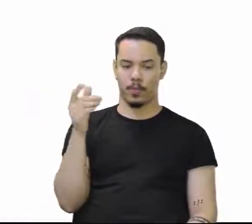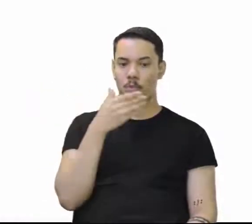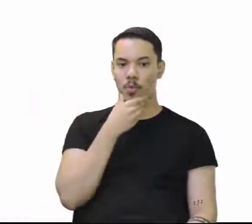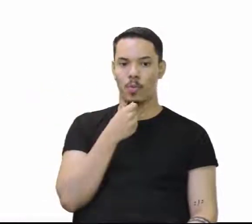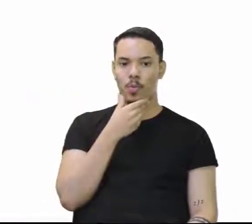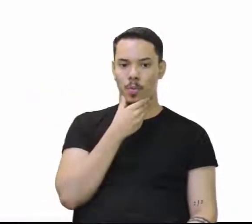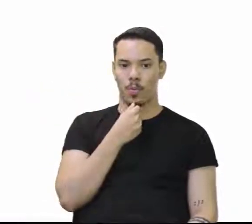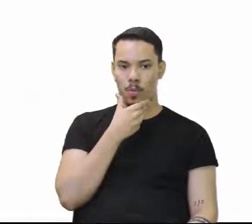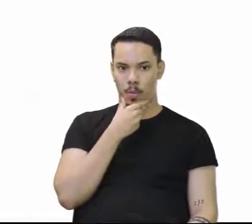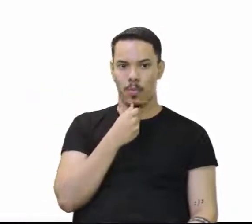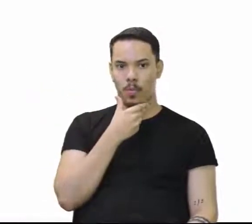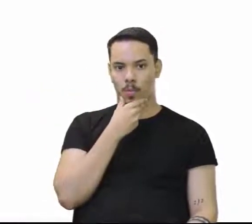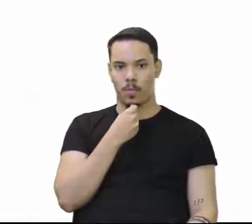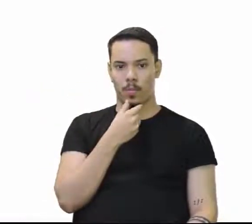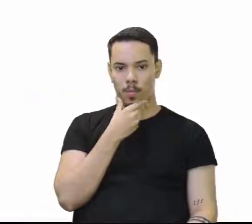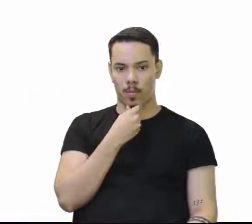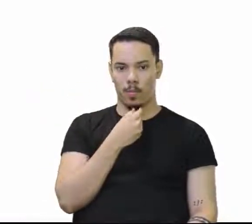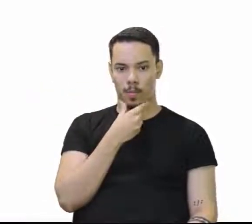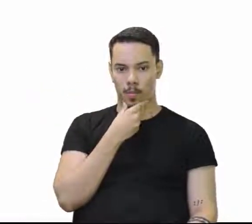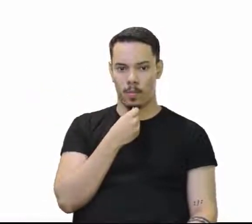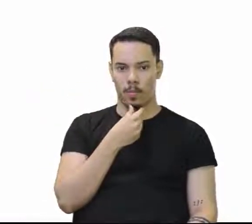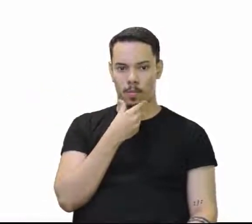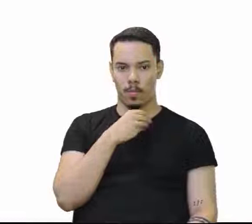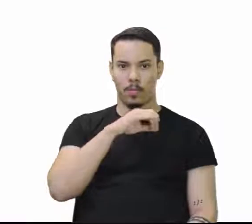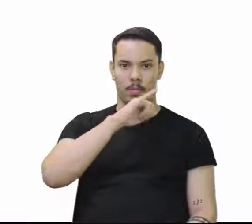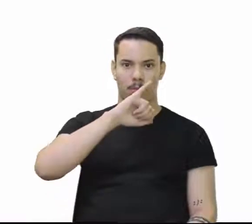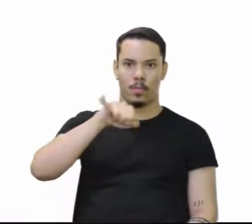Com Juscelino Kubitschek.